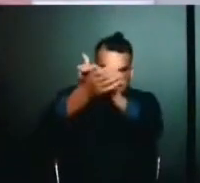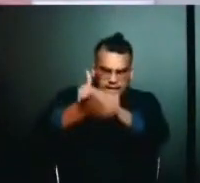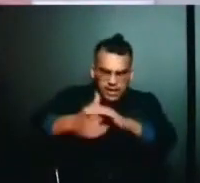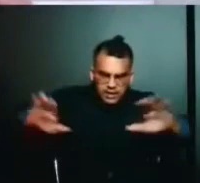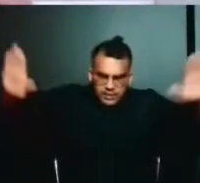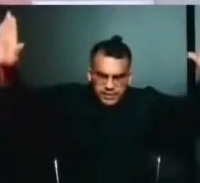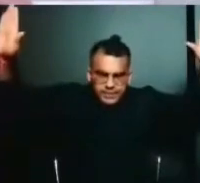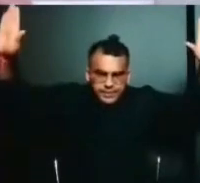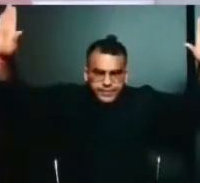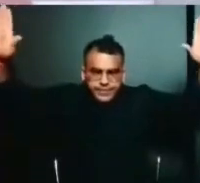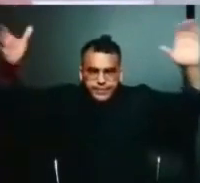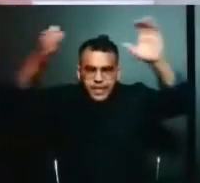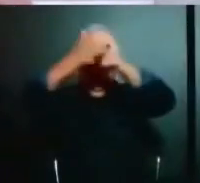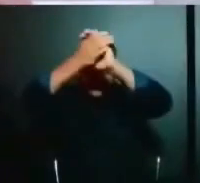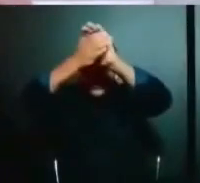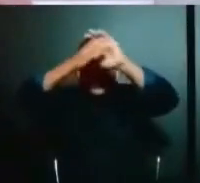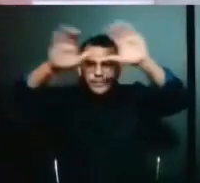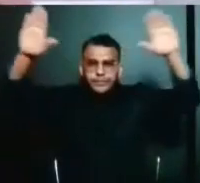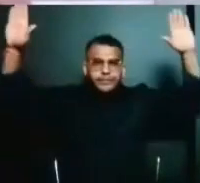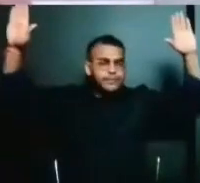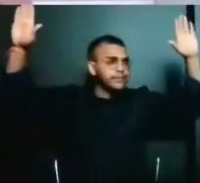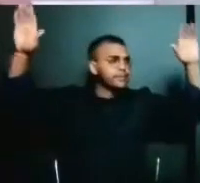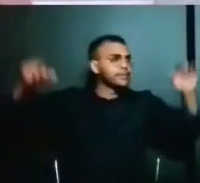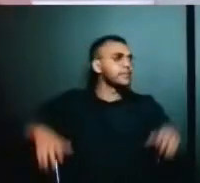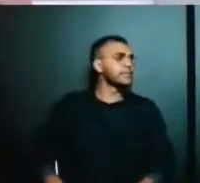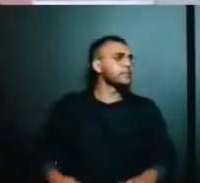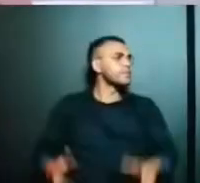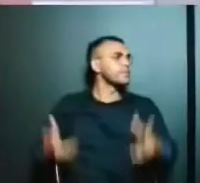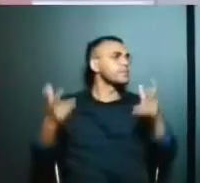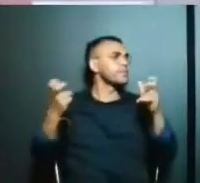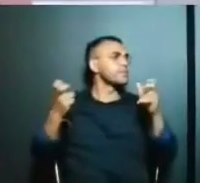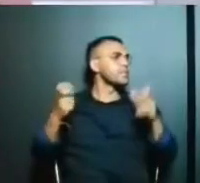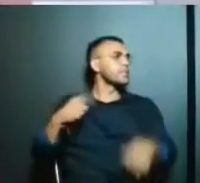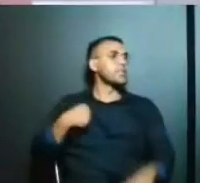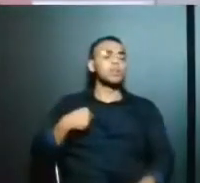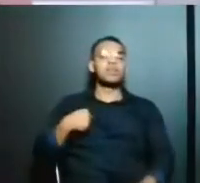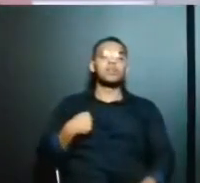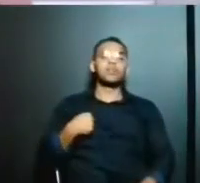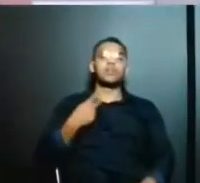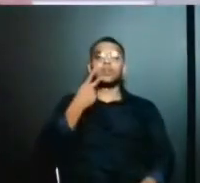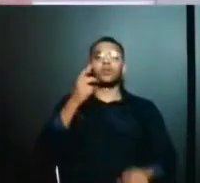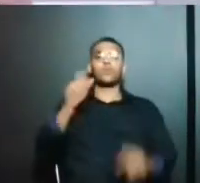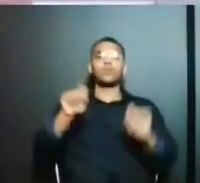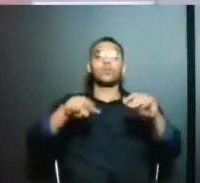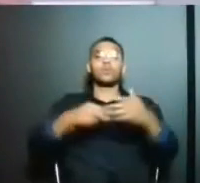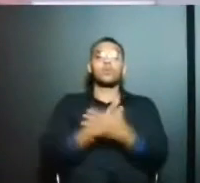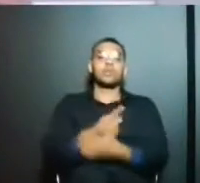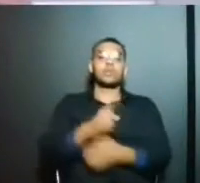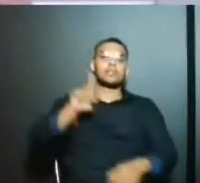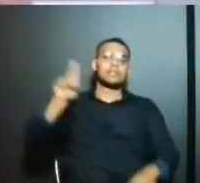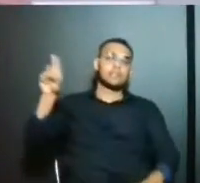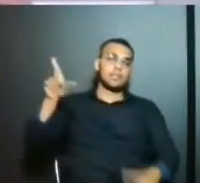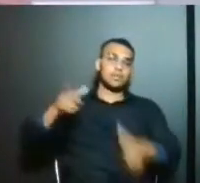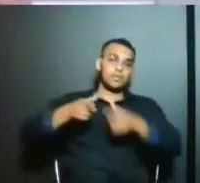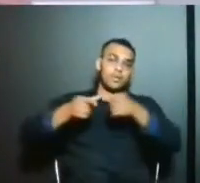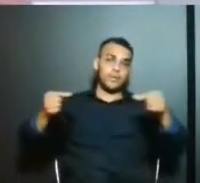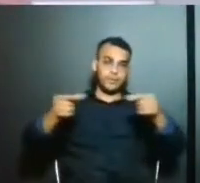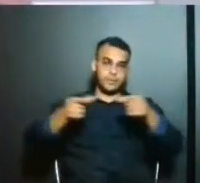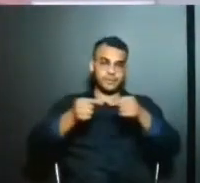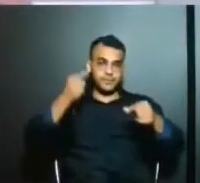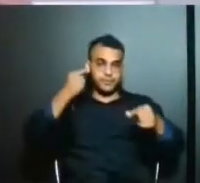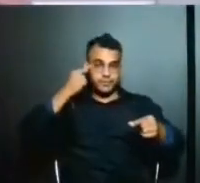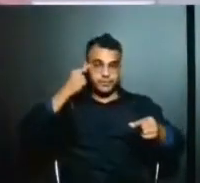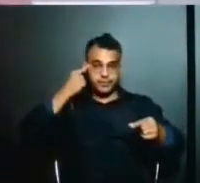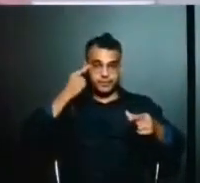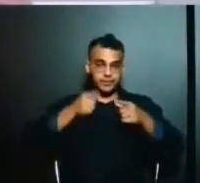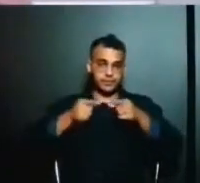olhadinha. Bom, eu tenho certeza que nesse caso, eu vou explicar uma coisa que acontece no Japão, e se isso acontece na casa de